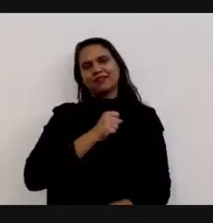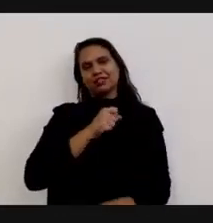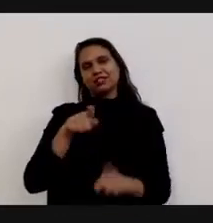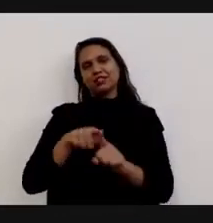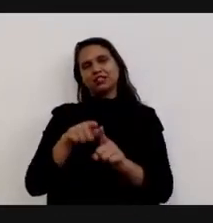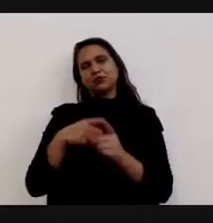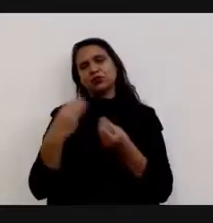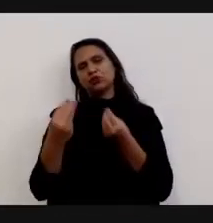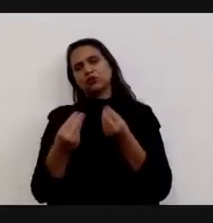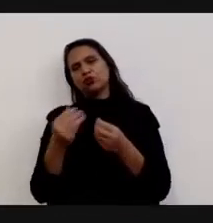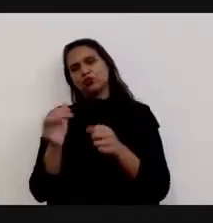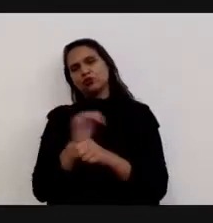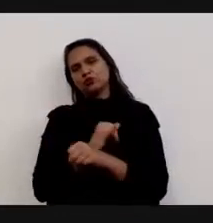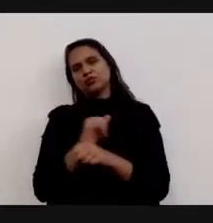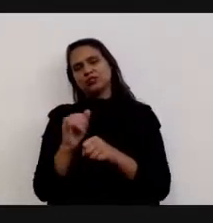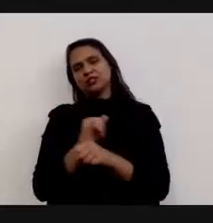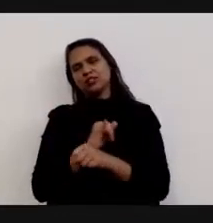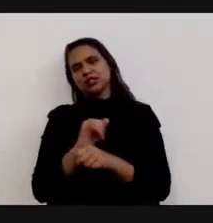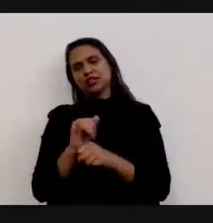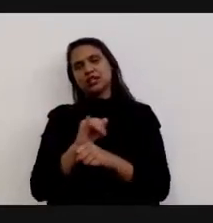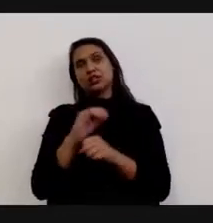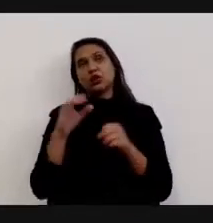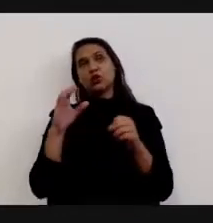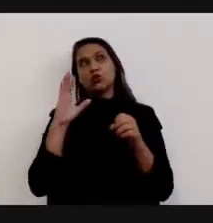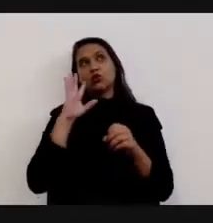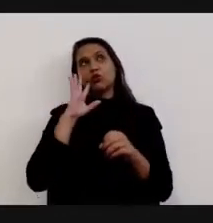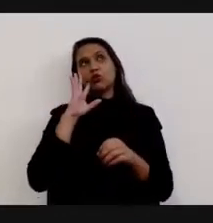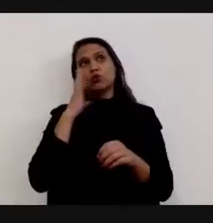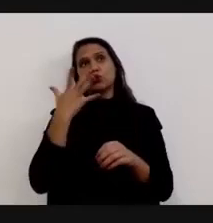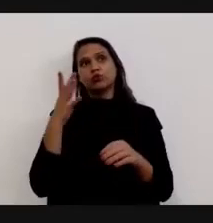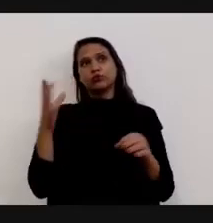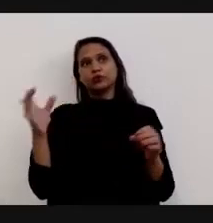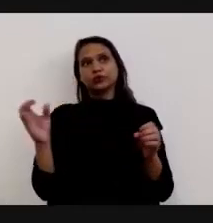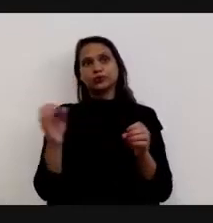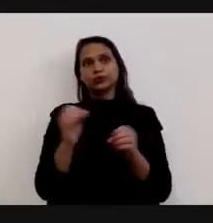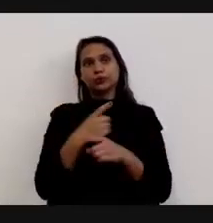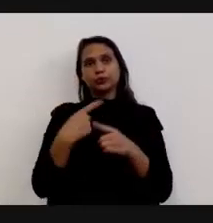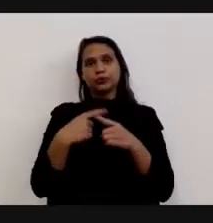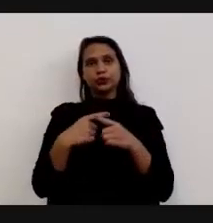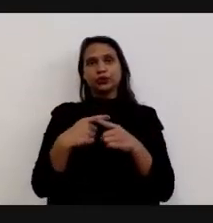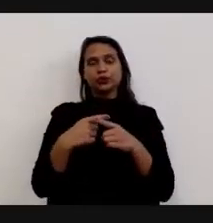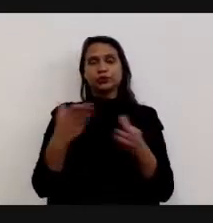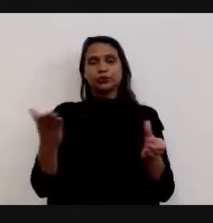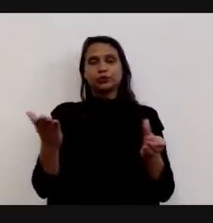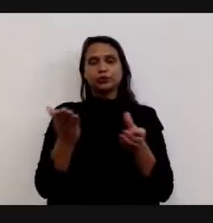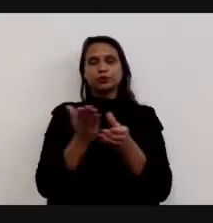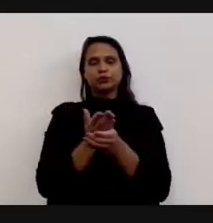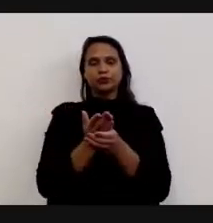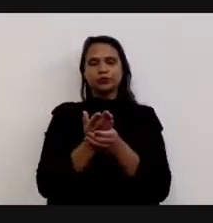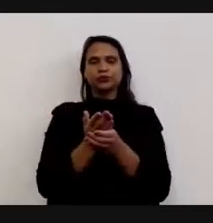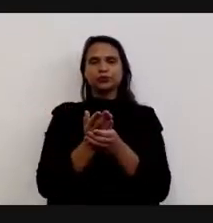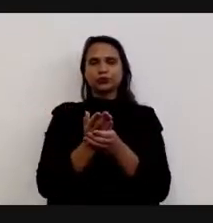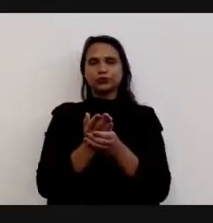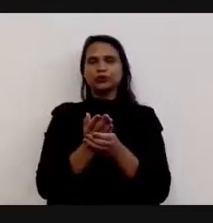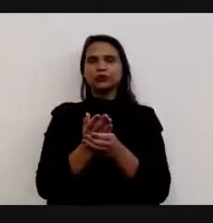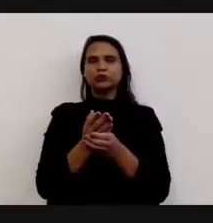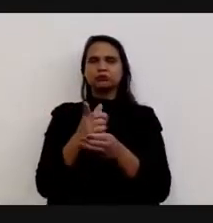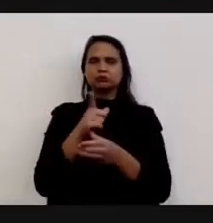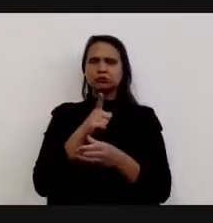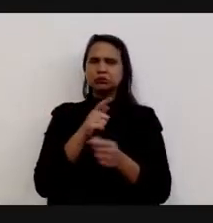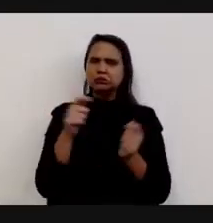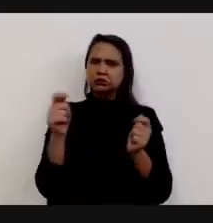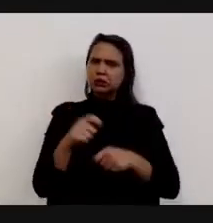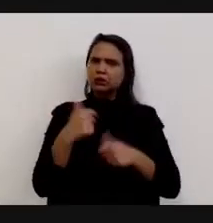intervenções, porque você pode depois tirar conclusões, que é muito o propósito do processo legislativo, né? Você pode ter